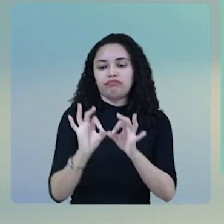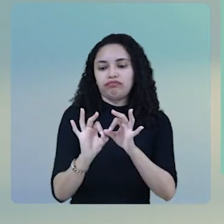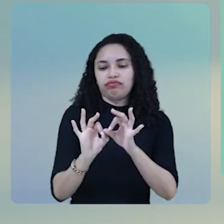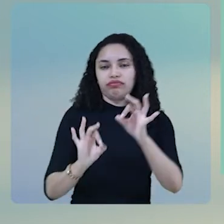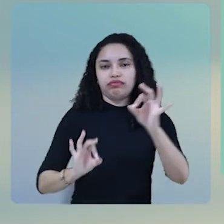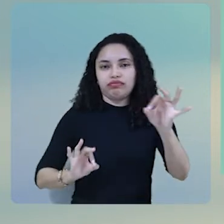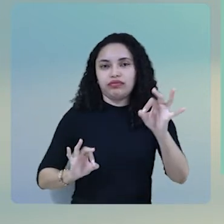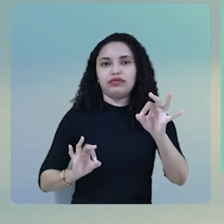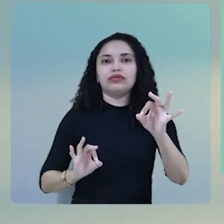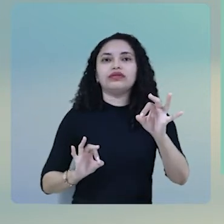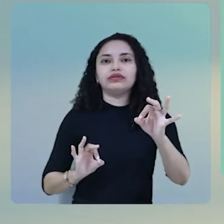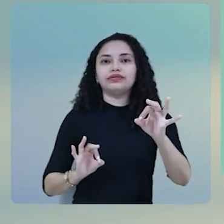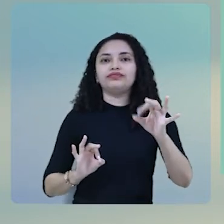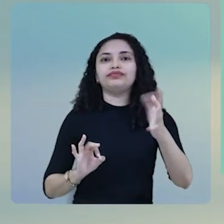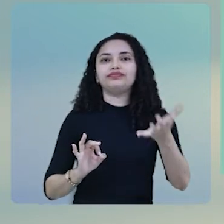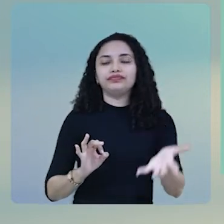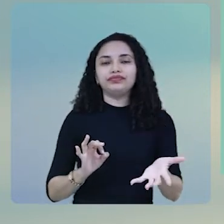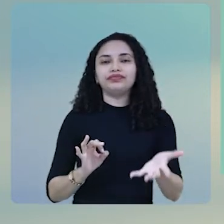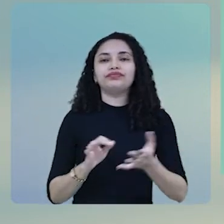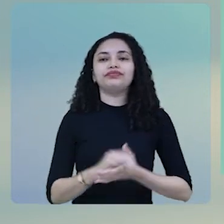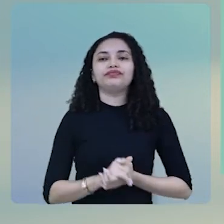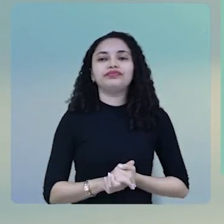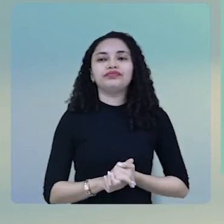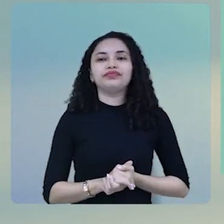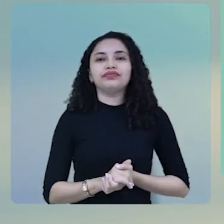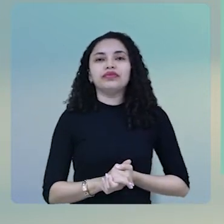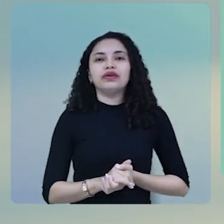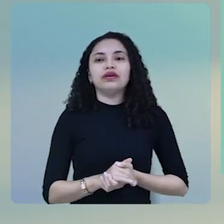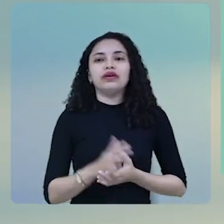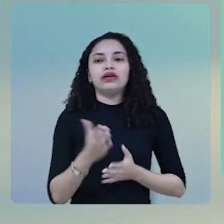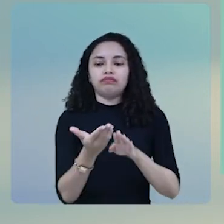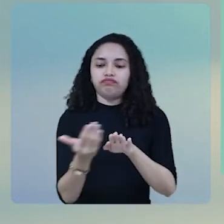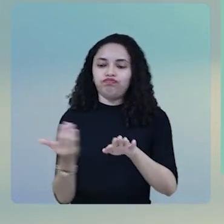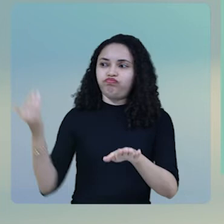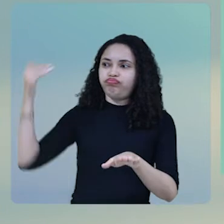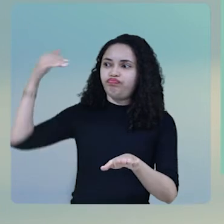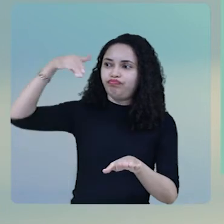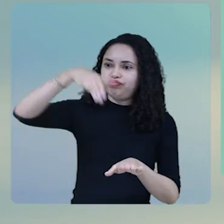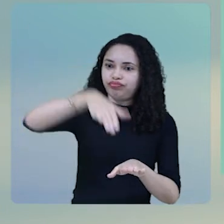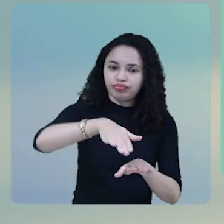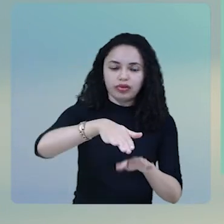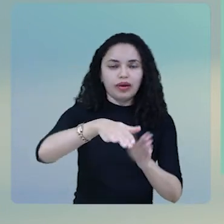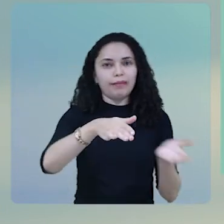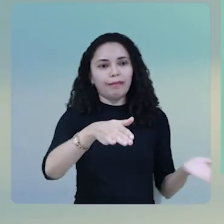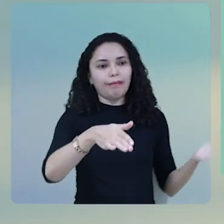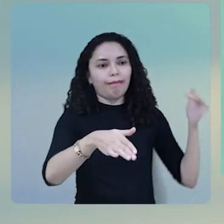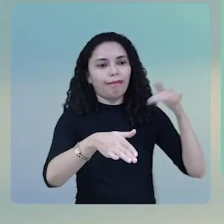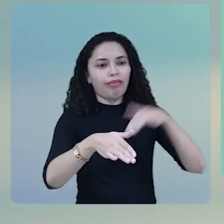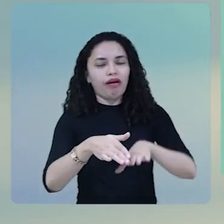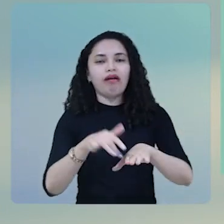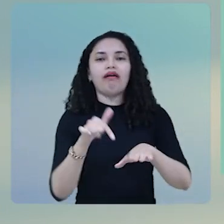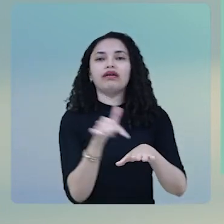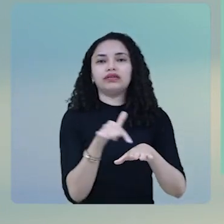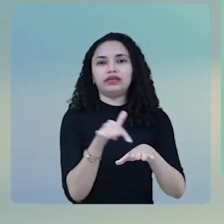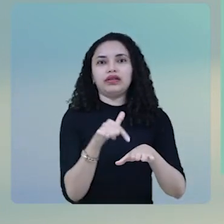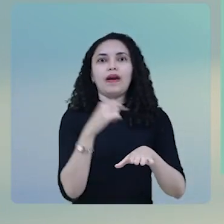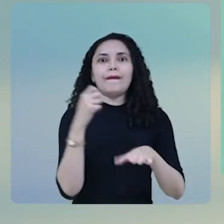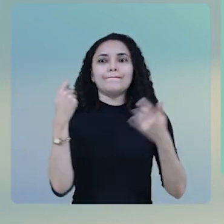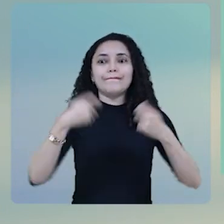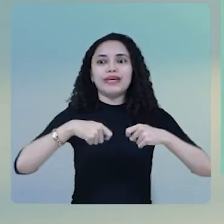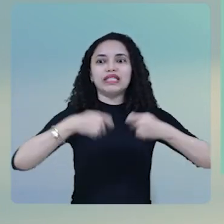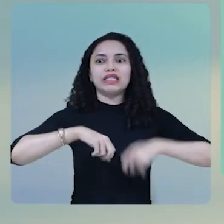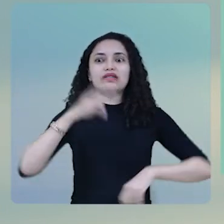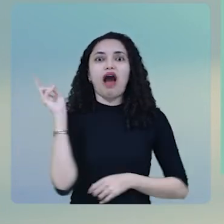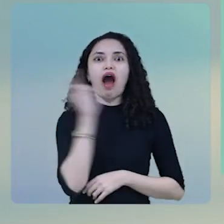minha intensidade máxima, o nível de braçada, o nível de pernada também tem que ser muito rápido,